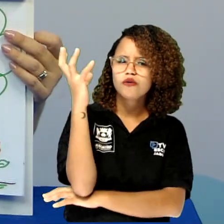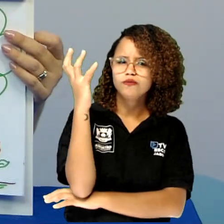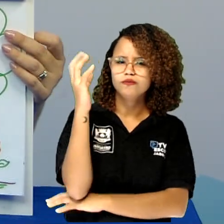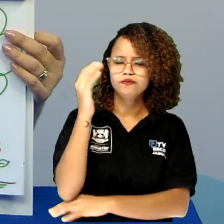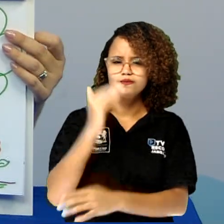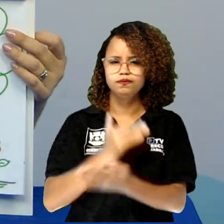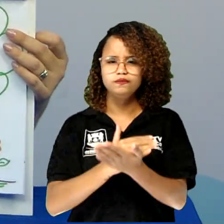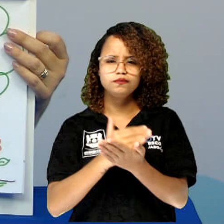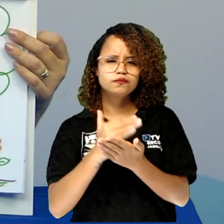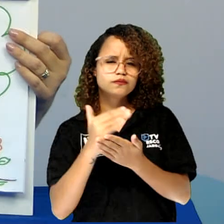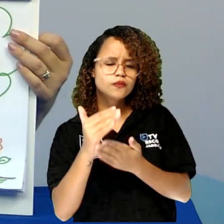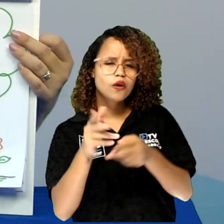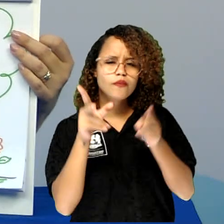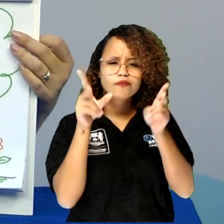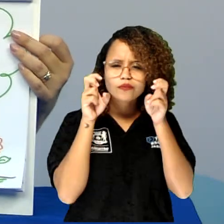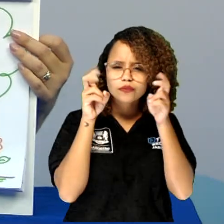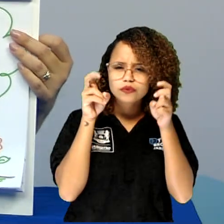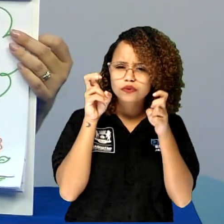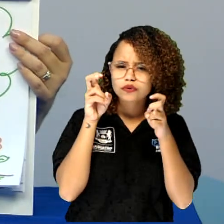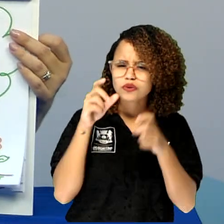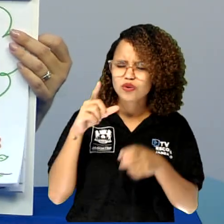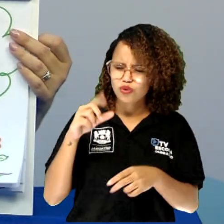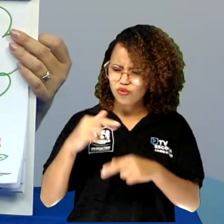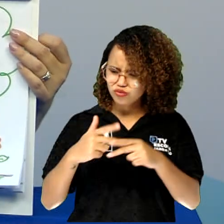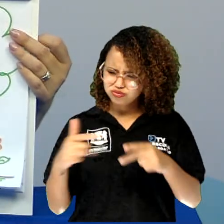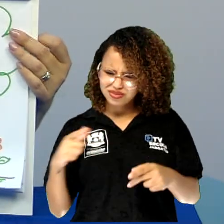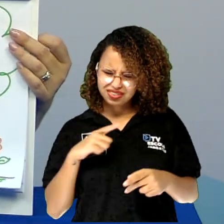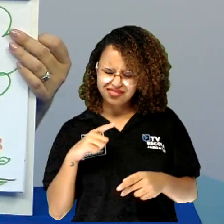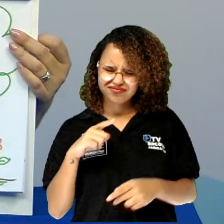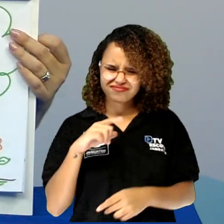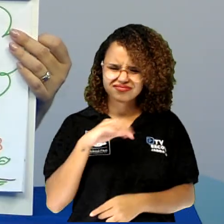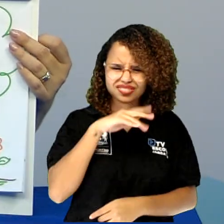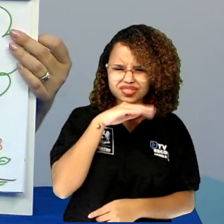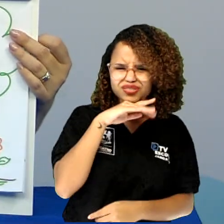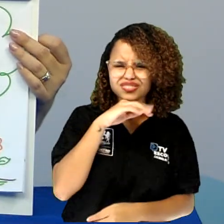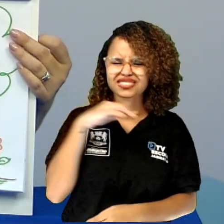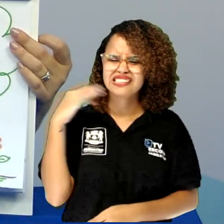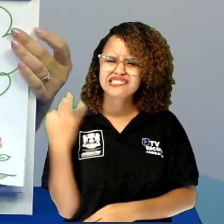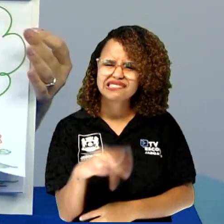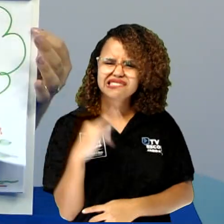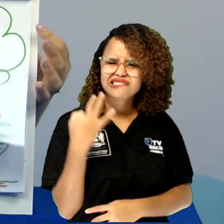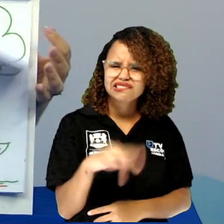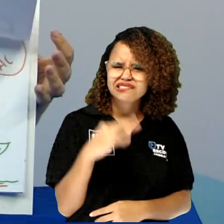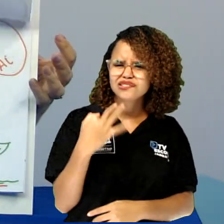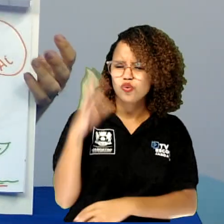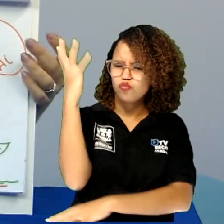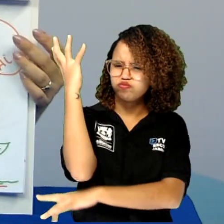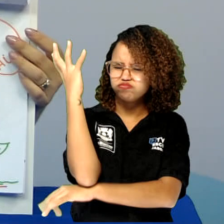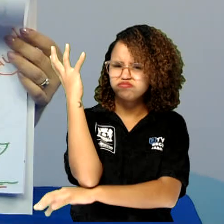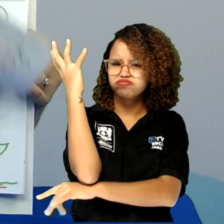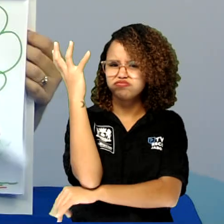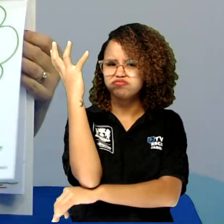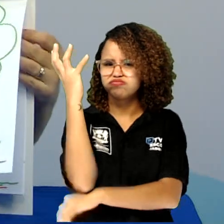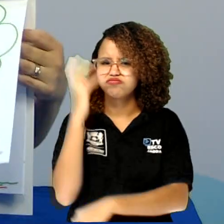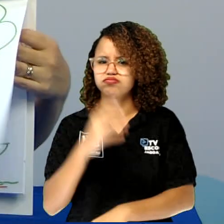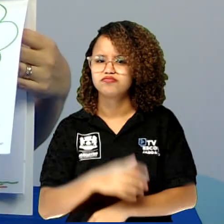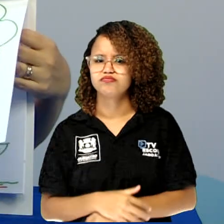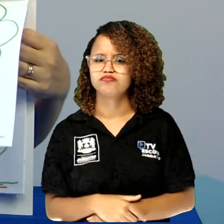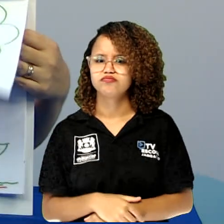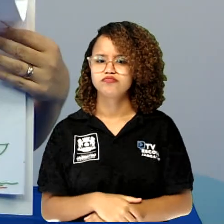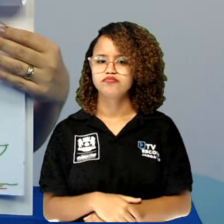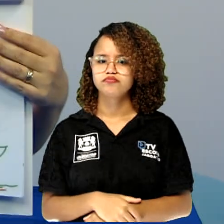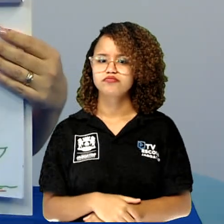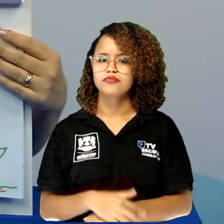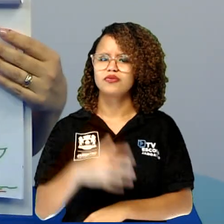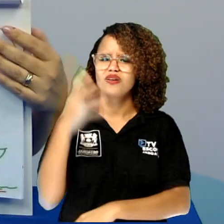começou a perceber que uma coisinha estava lhe incomodando. Era uma dor na sua raiz. A raiz dela